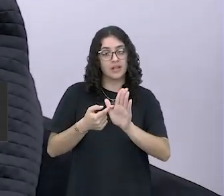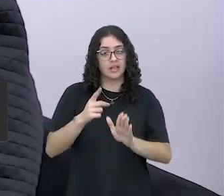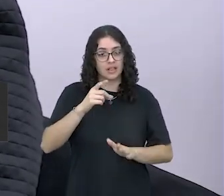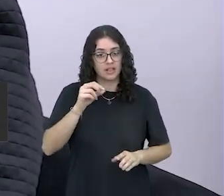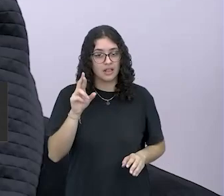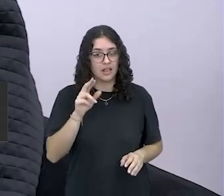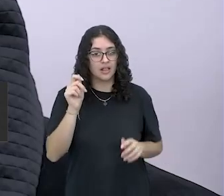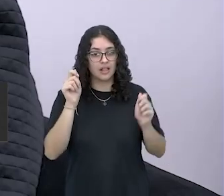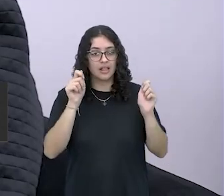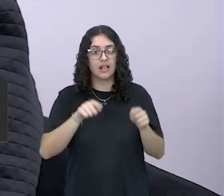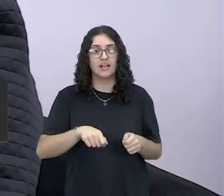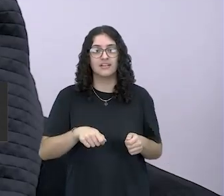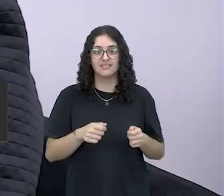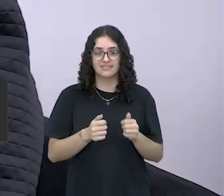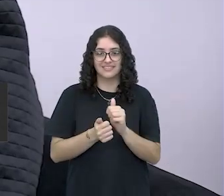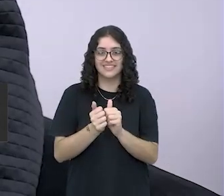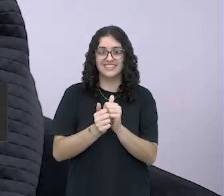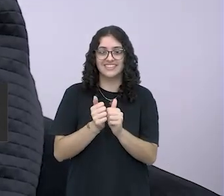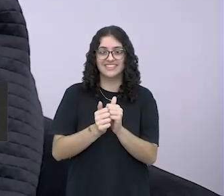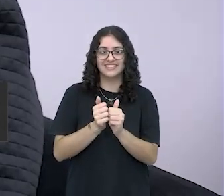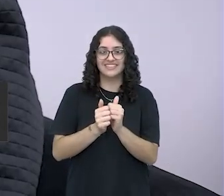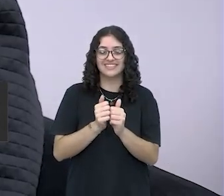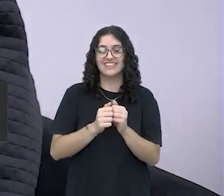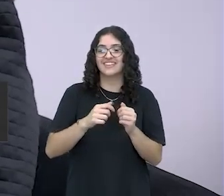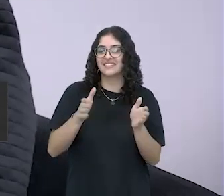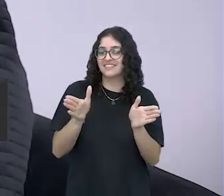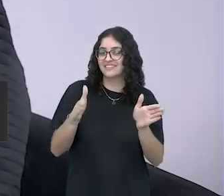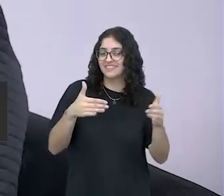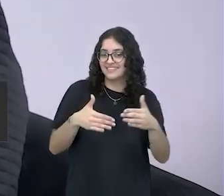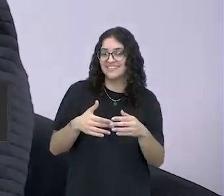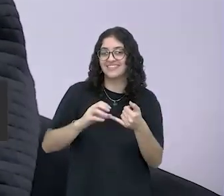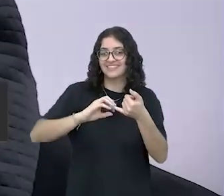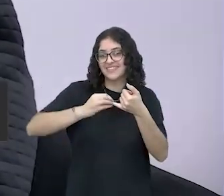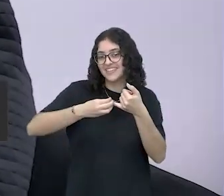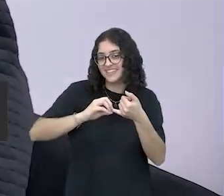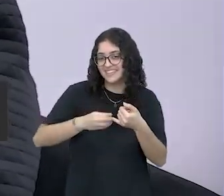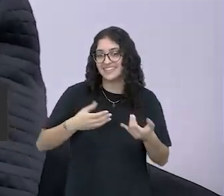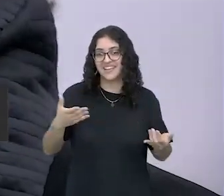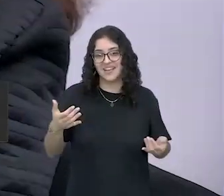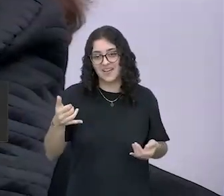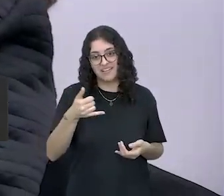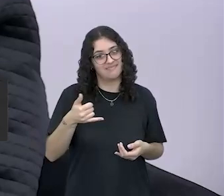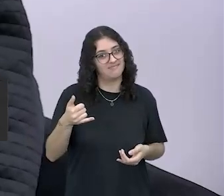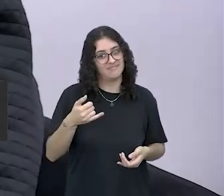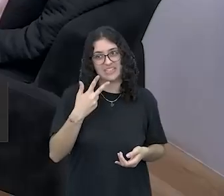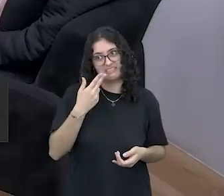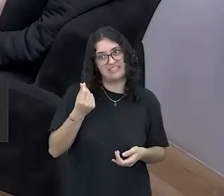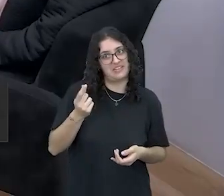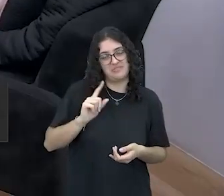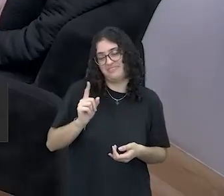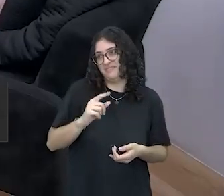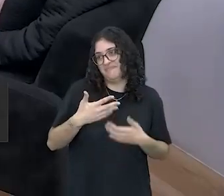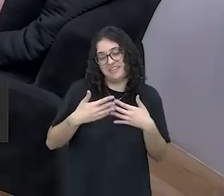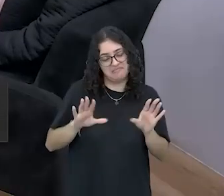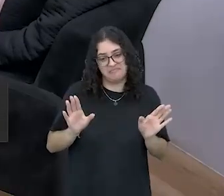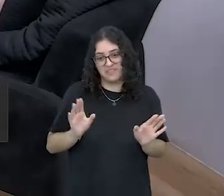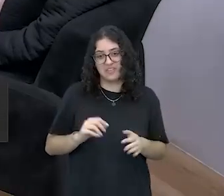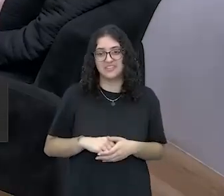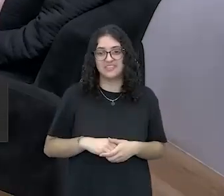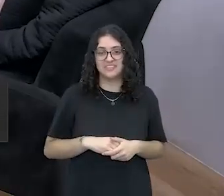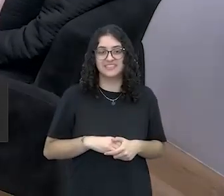dá para comprar um pacote de arroz, de feijão. Olha, não dá, né? Mas tá tudo certo.